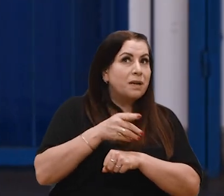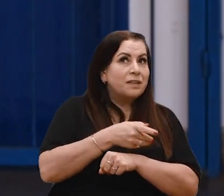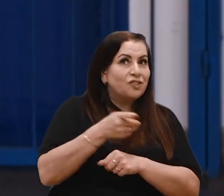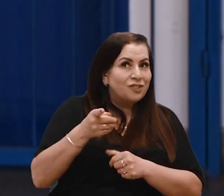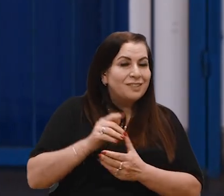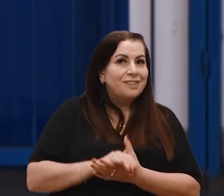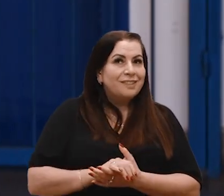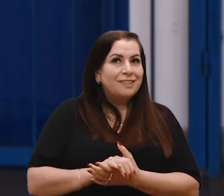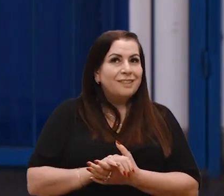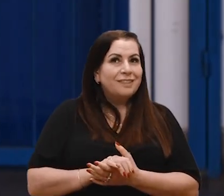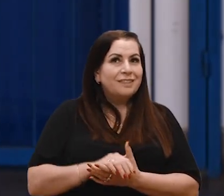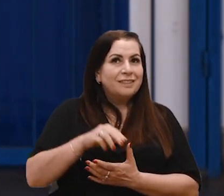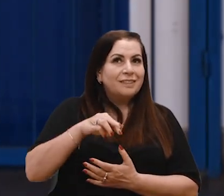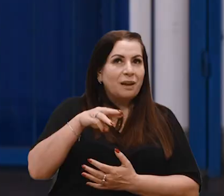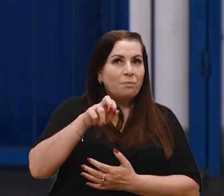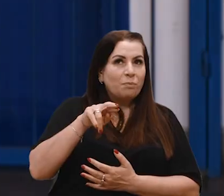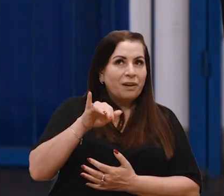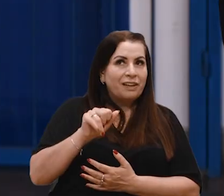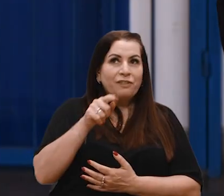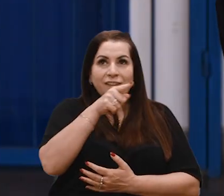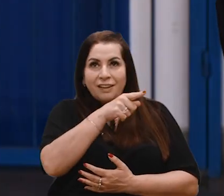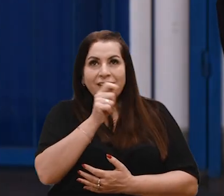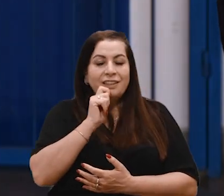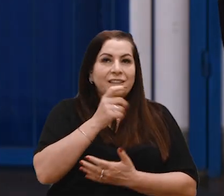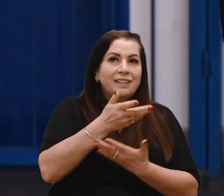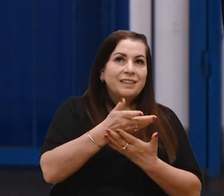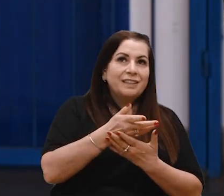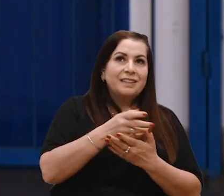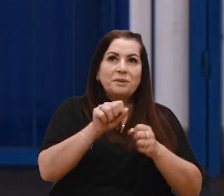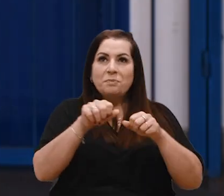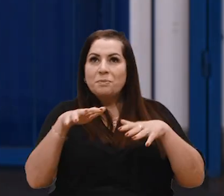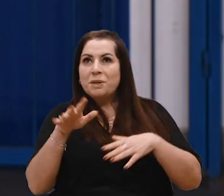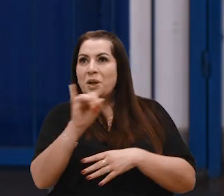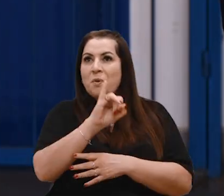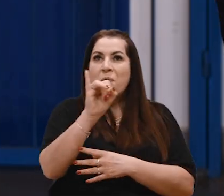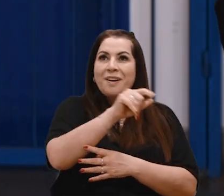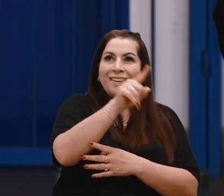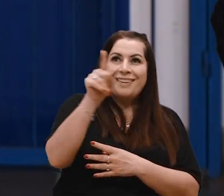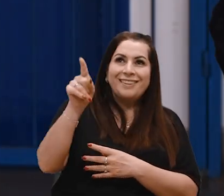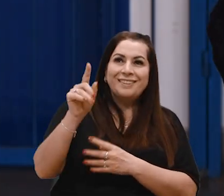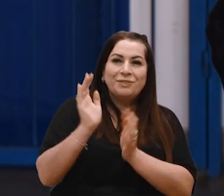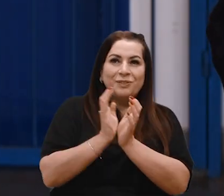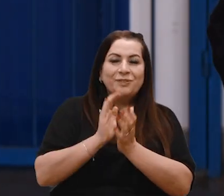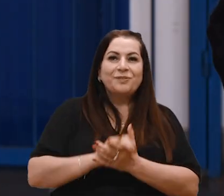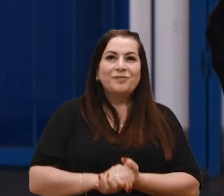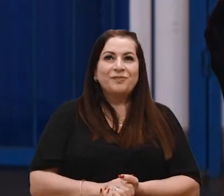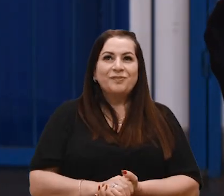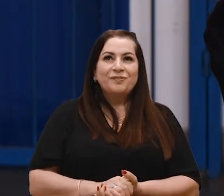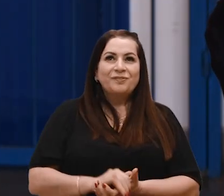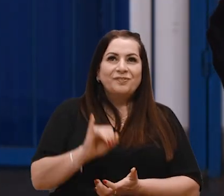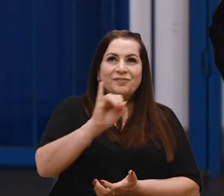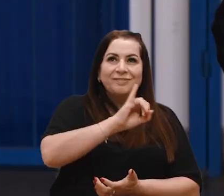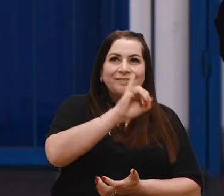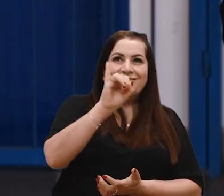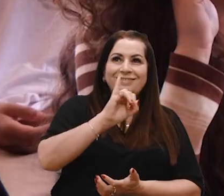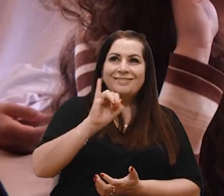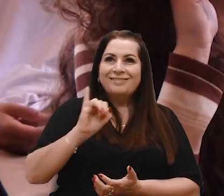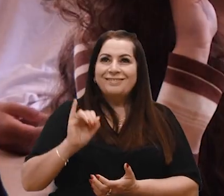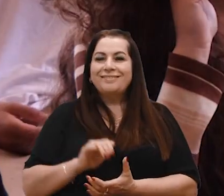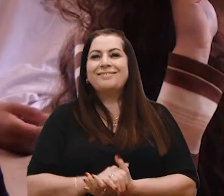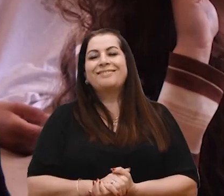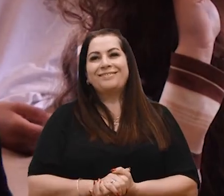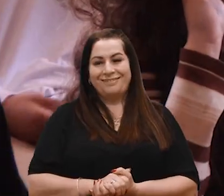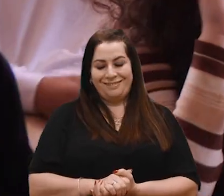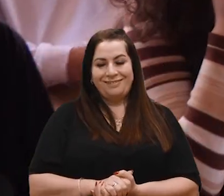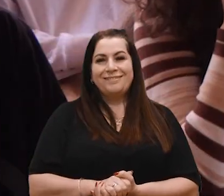foi participar disso. Marliva está na plateia. Plateia, pode dar um oi aí para a galera.